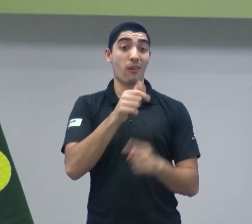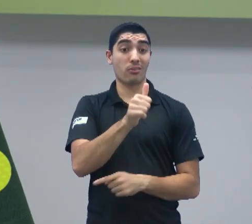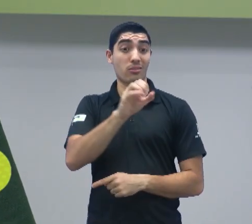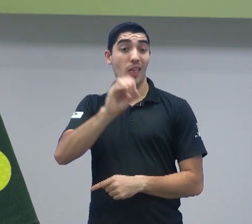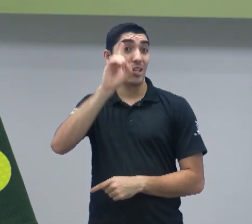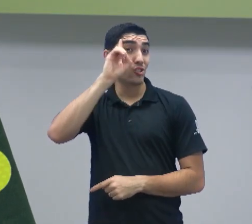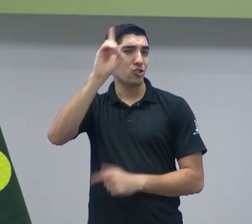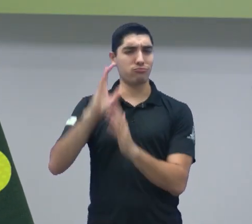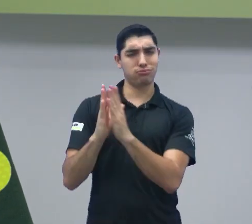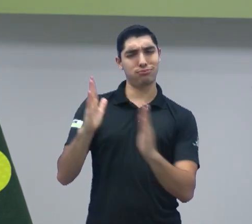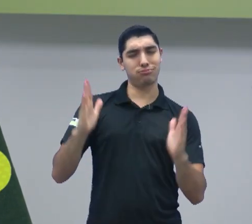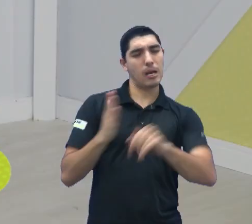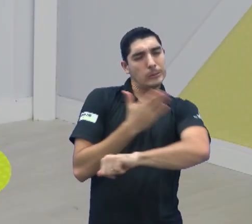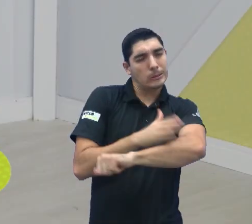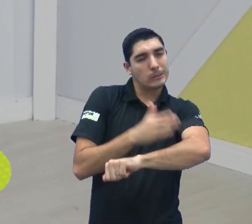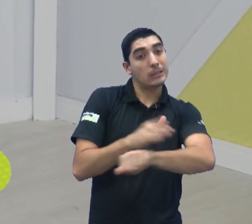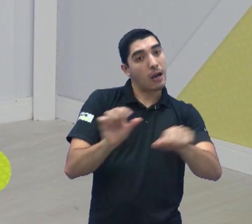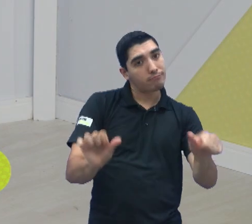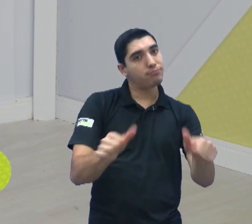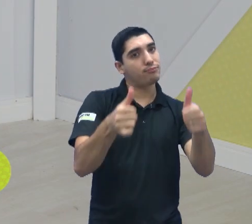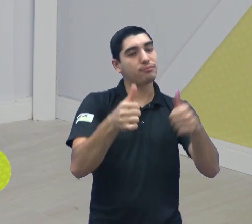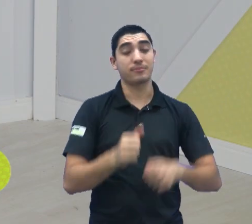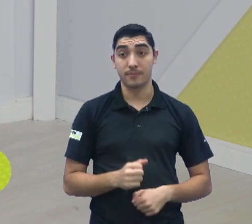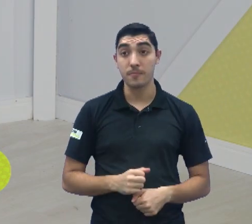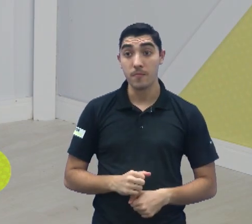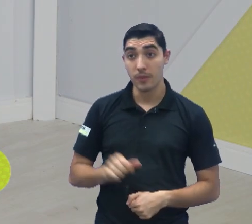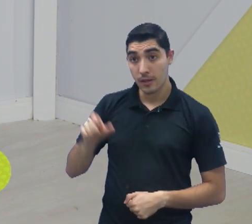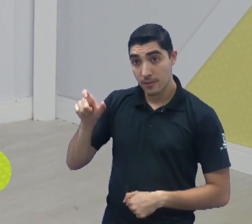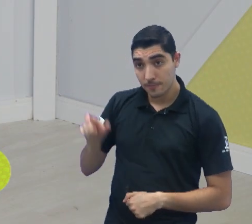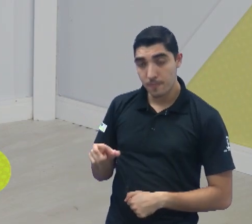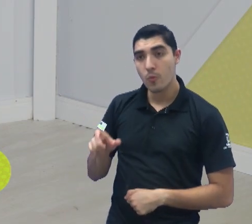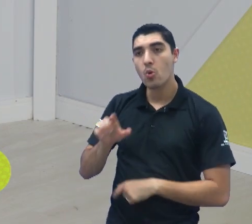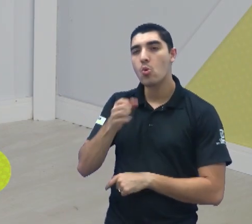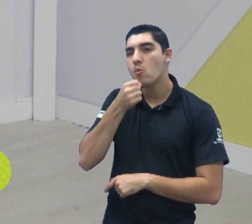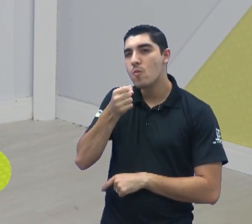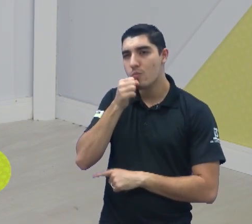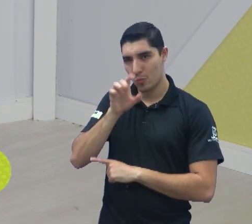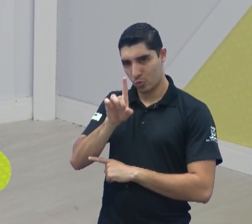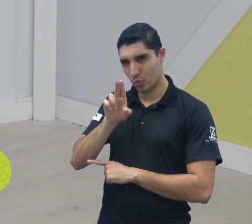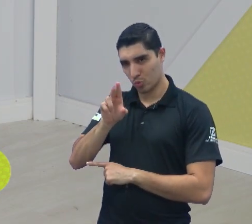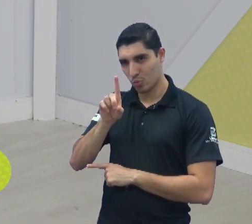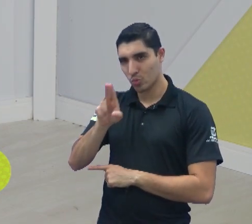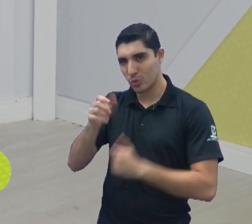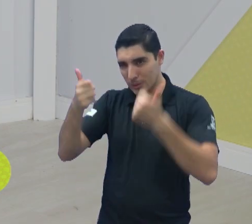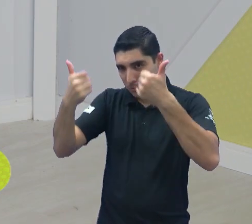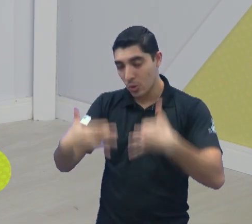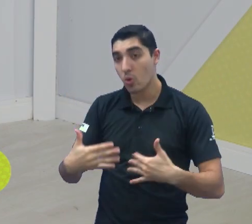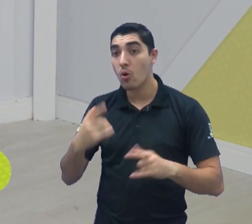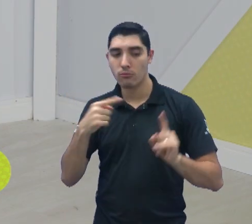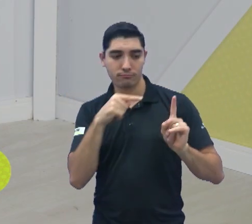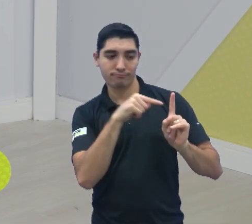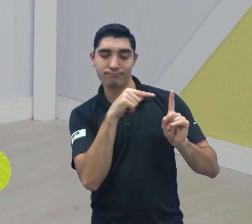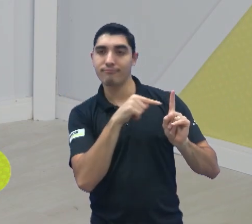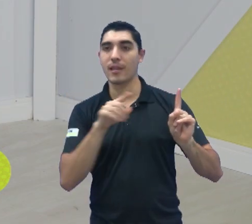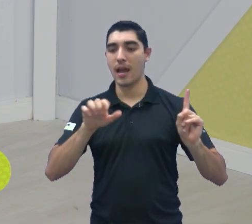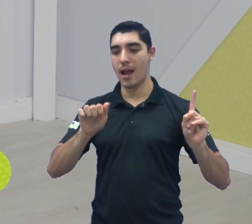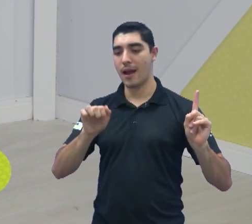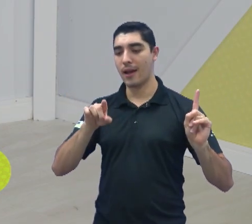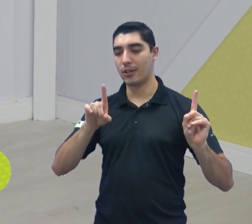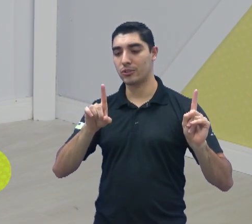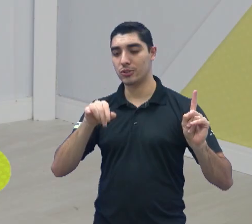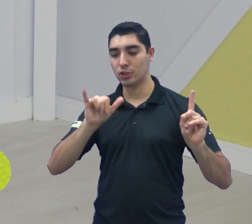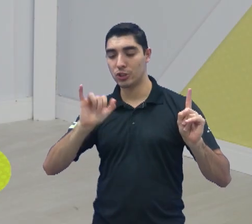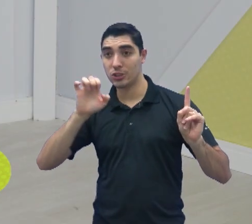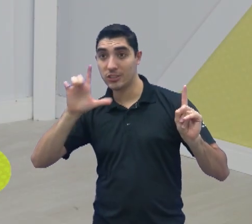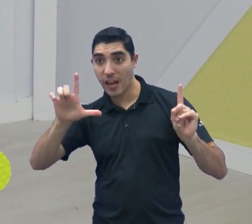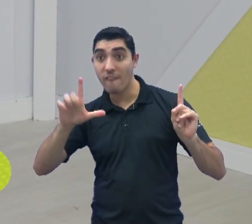fazer um grande jogo, Vieira. Como disse o Dudu aí na matéria, o Adiel volta, né, depois de 20 dias aí longe, né, com problemas na panturrilha,